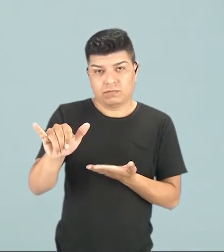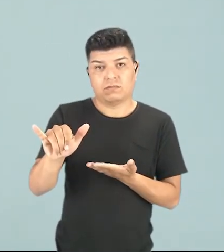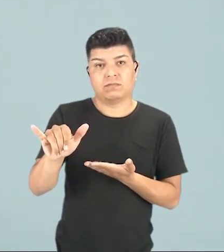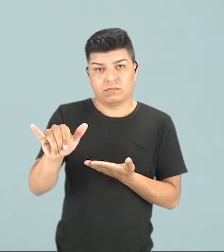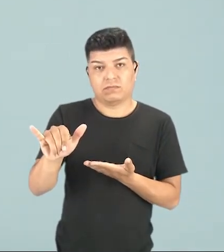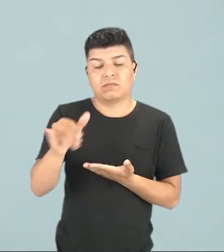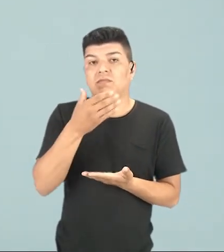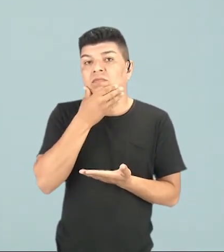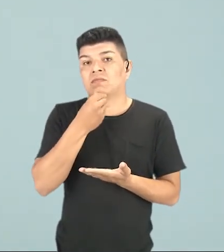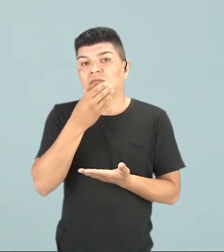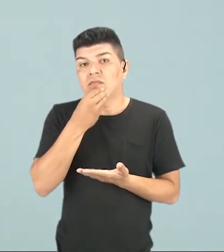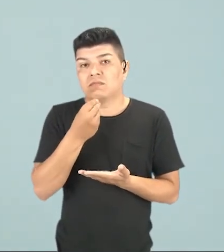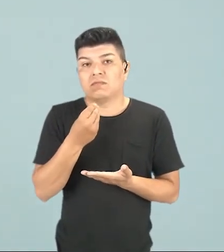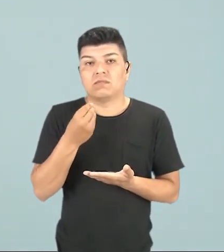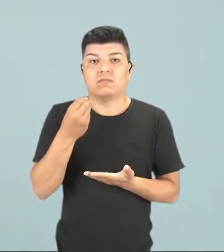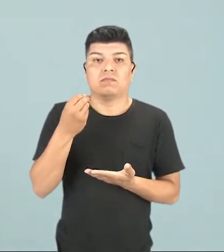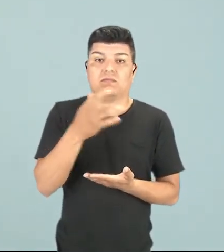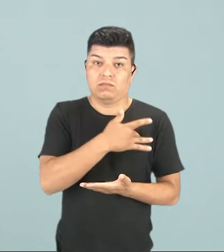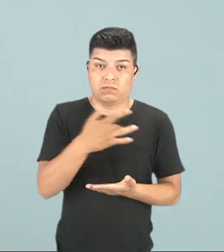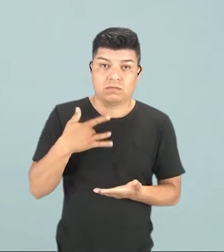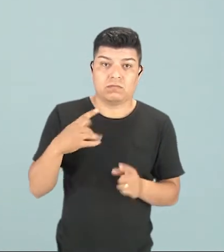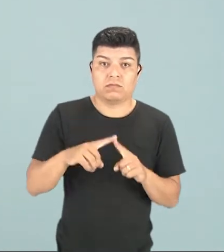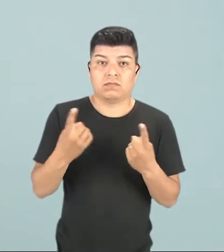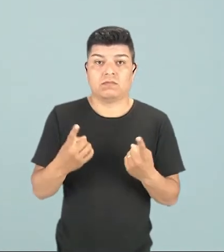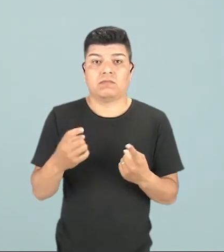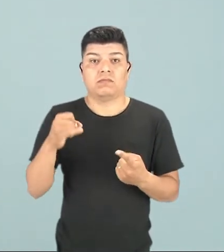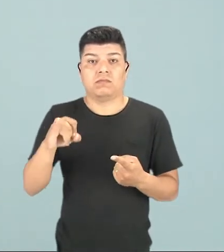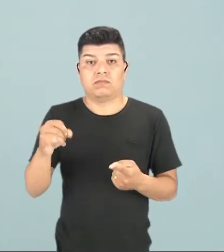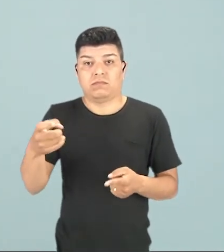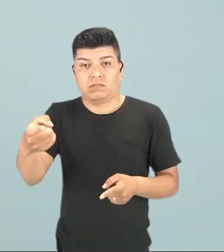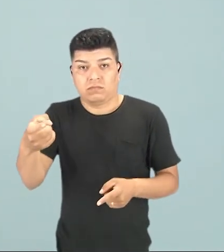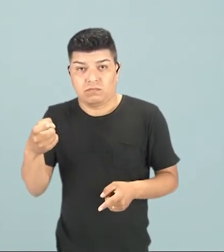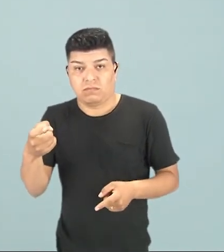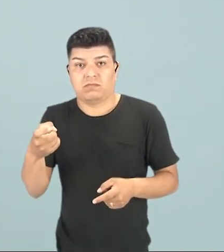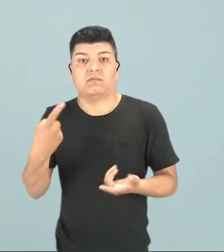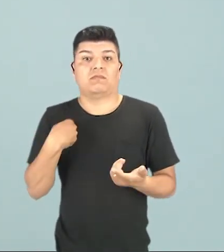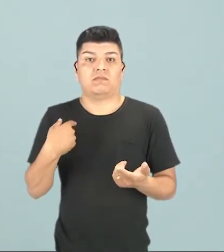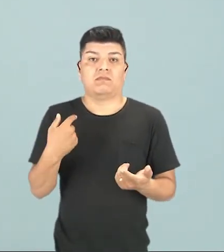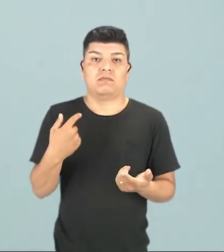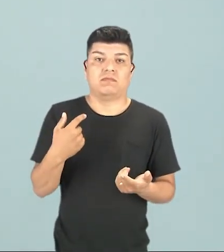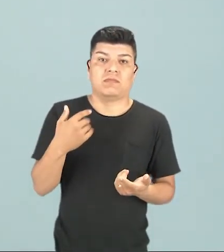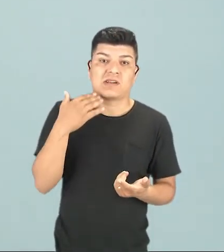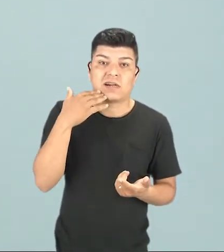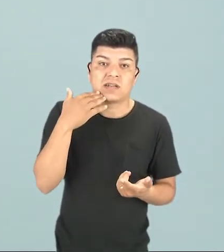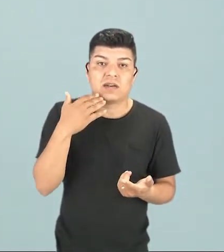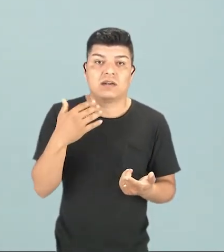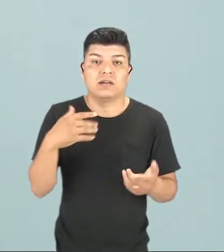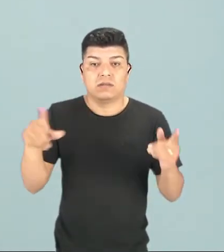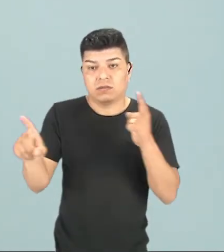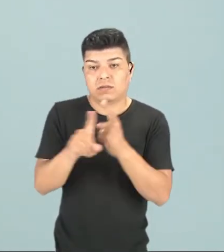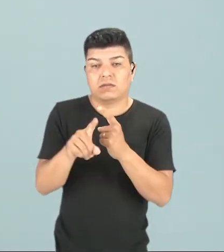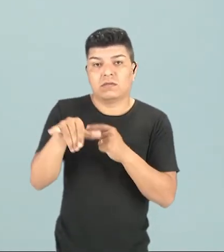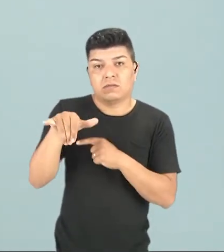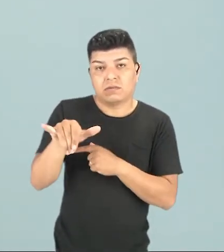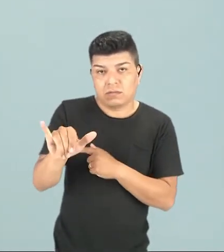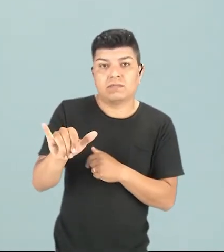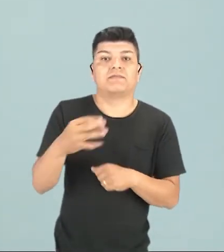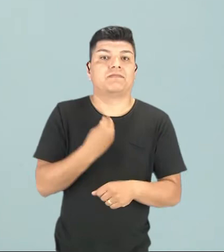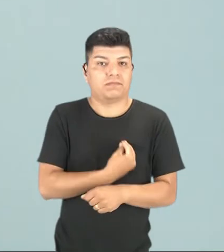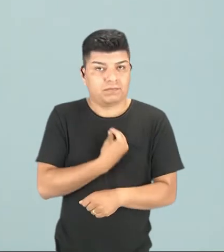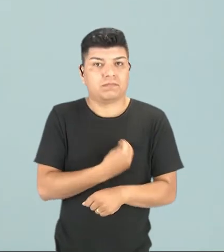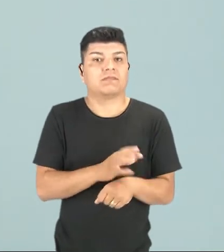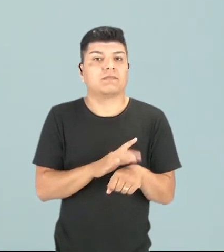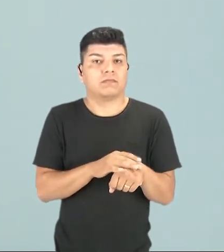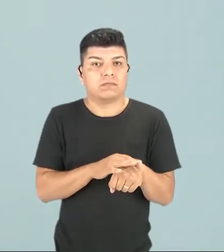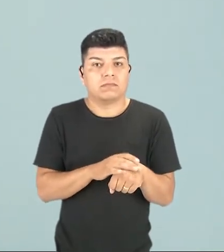né, vai ser um homem saudável. Mas se o X dela com o defeito encontrar um Y, eu vou ter a presença da doença, porque